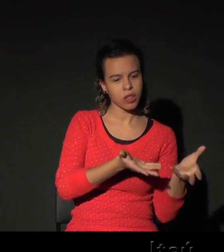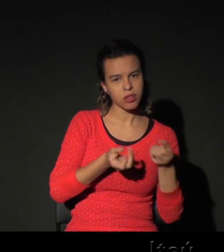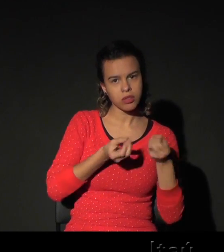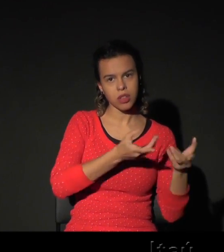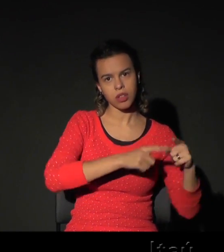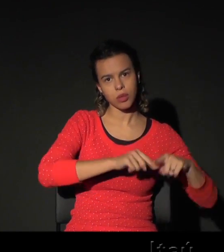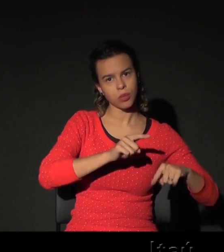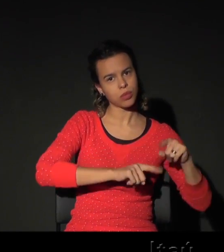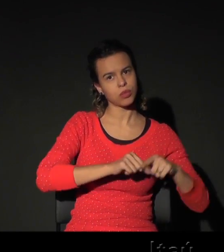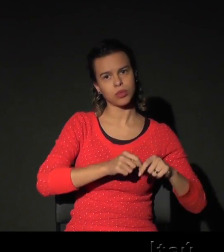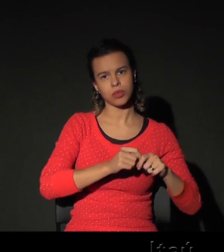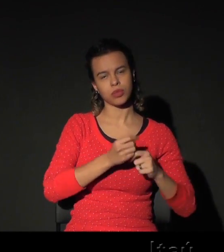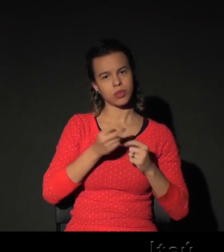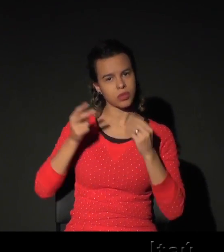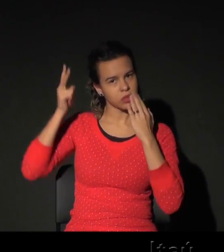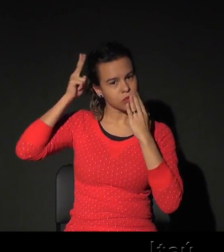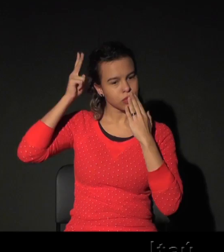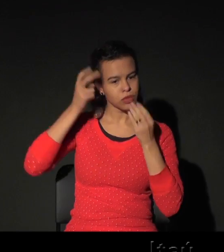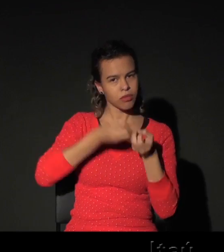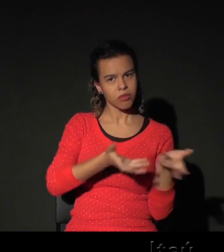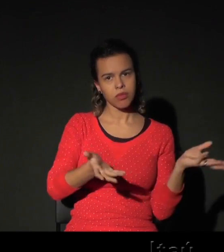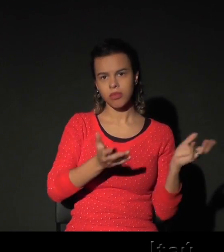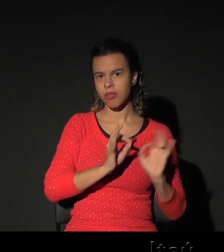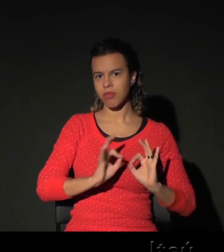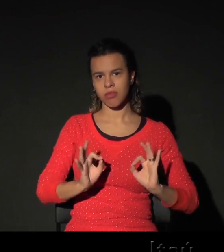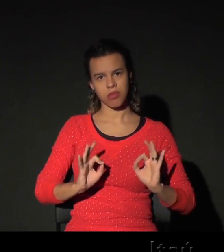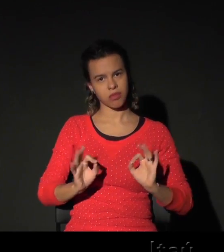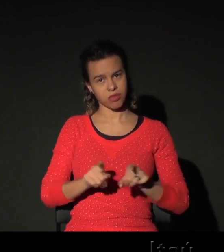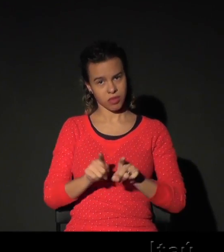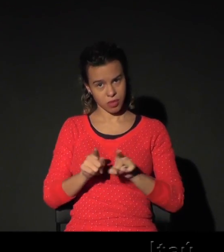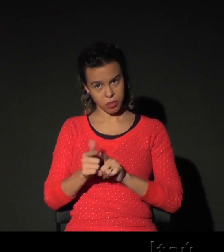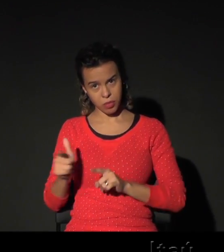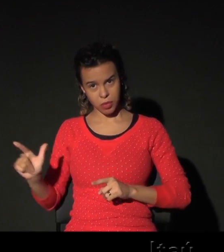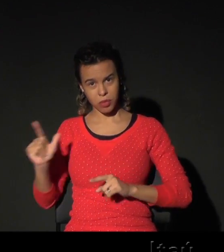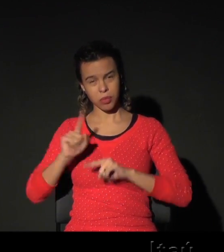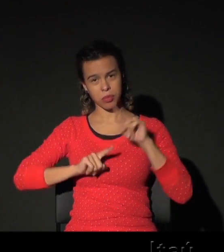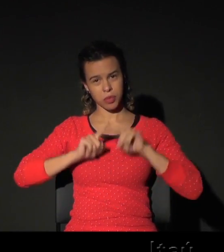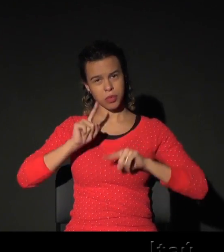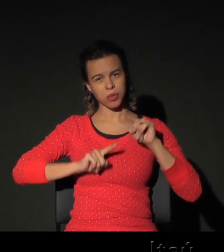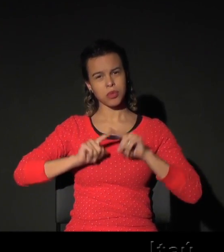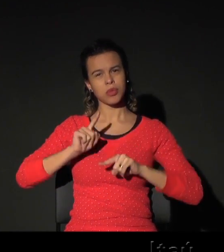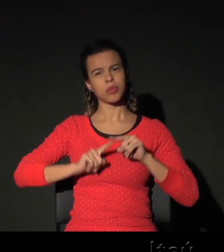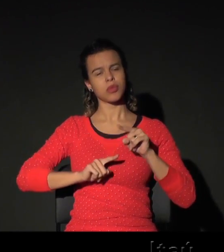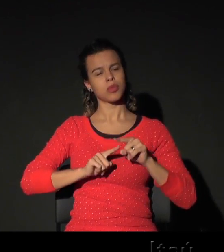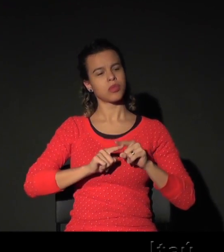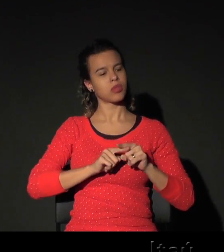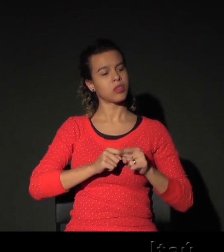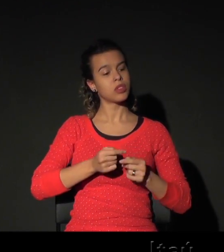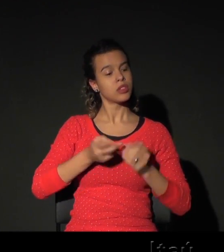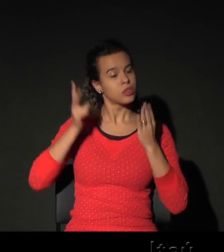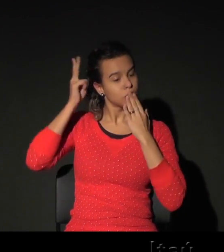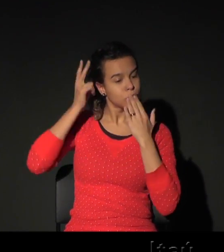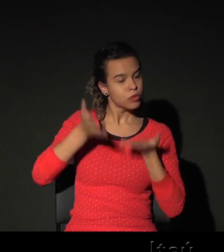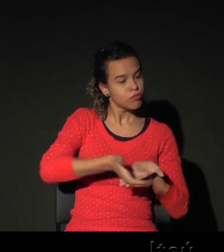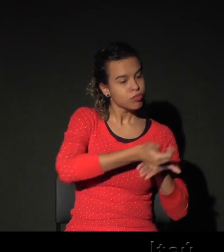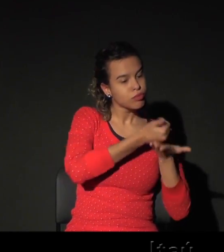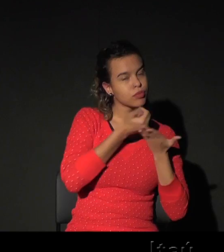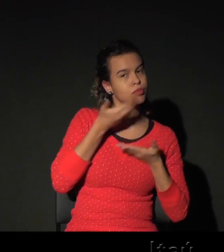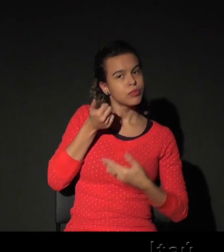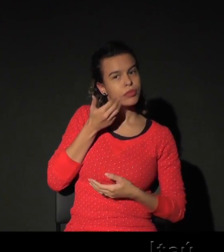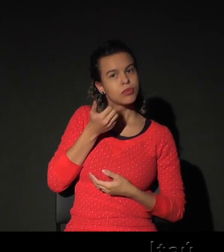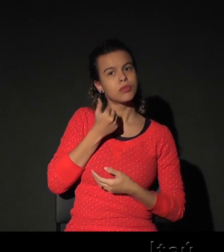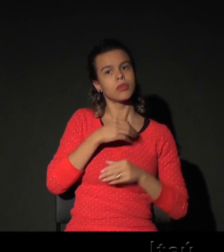esses recursos para os povos indígenas assim como vários produtos de origem indígena que faz parte